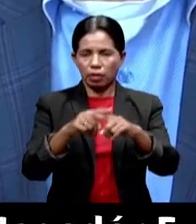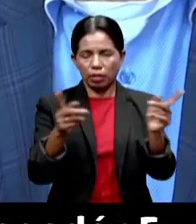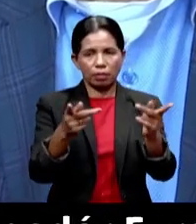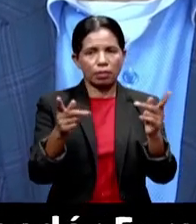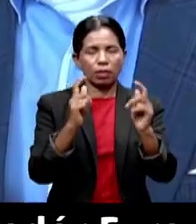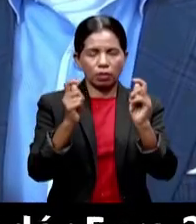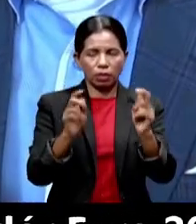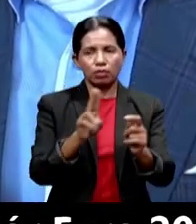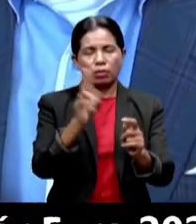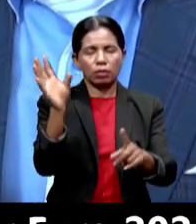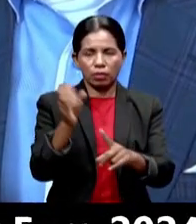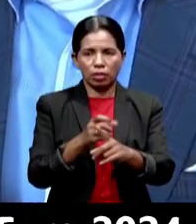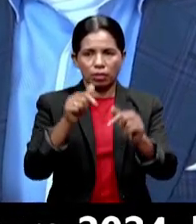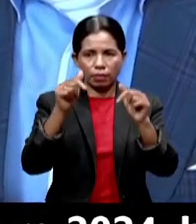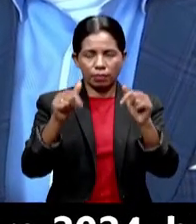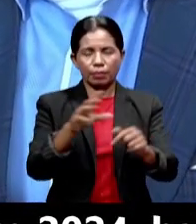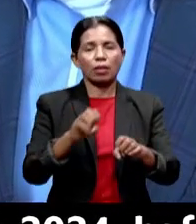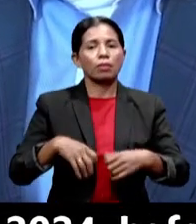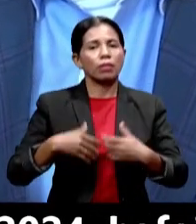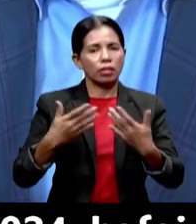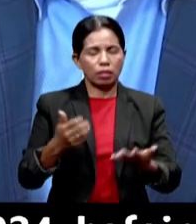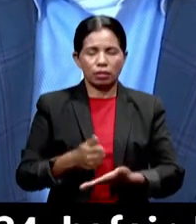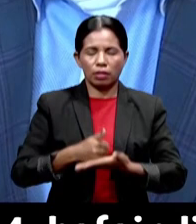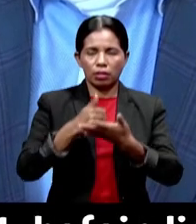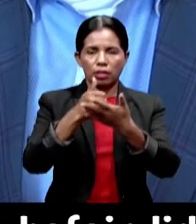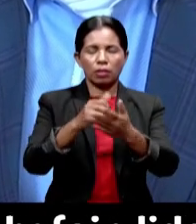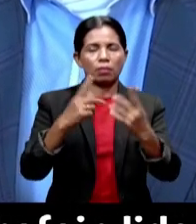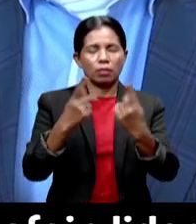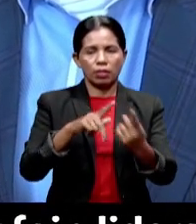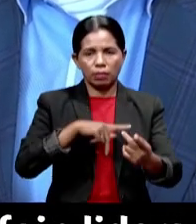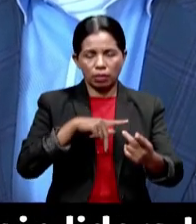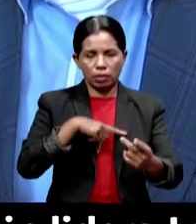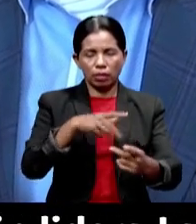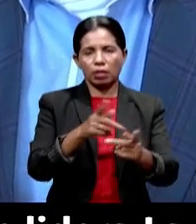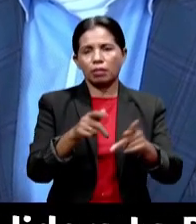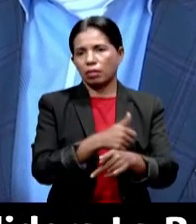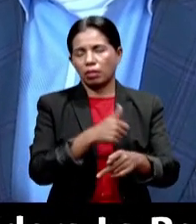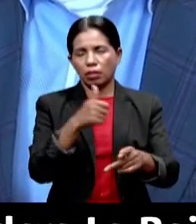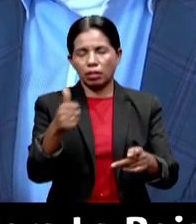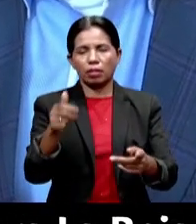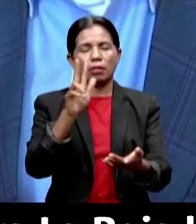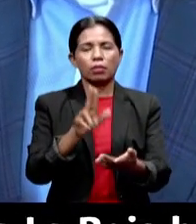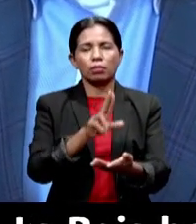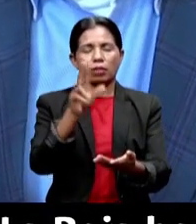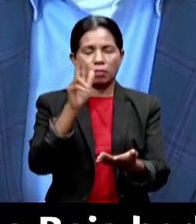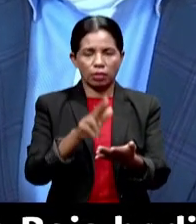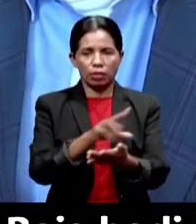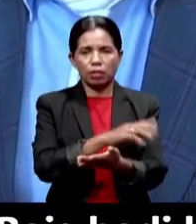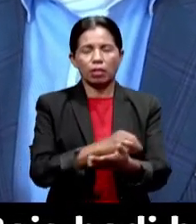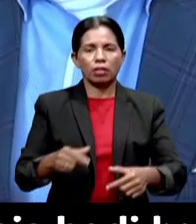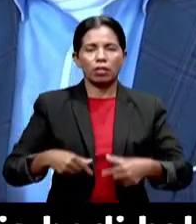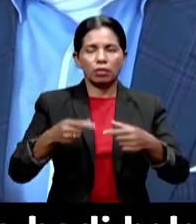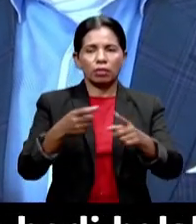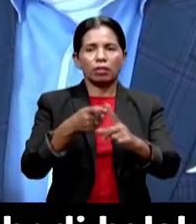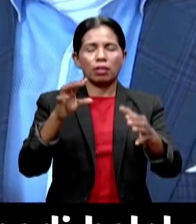atu aproveita oportunidade ne, no oin sa bele facilita setor privado no autor sila seluk, atu aproveita oportunidade ne be oferece